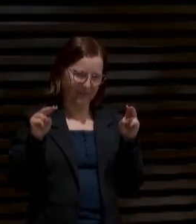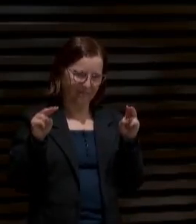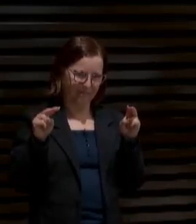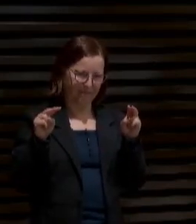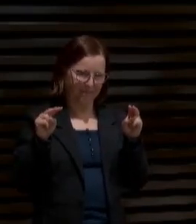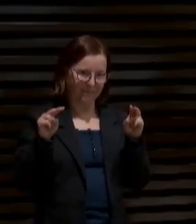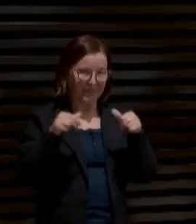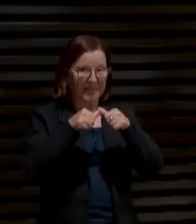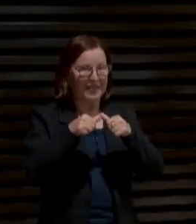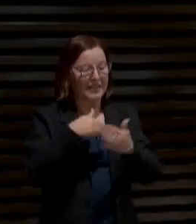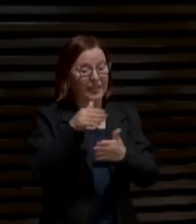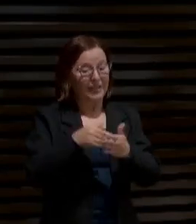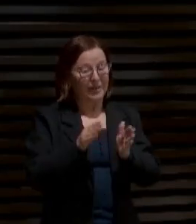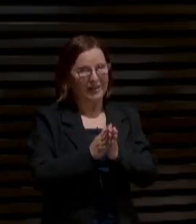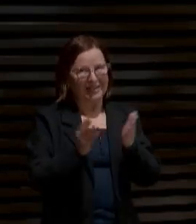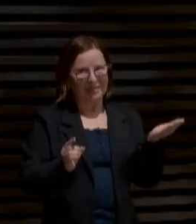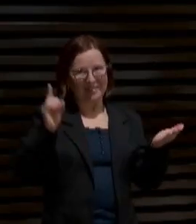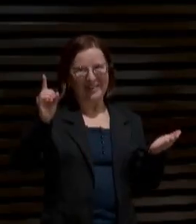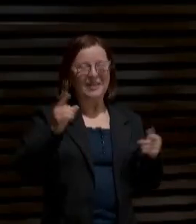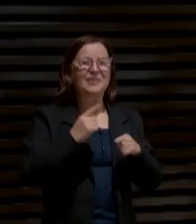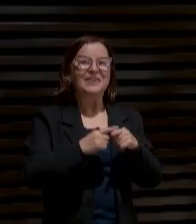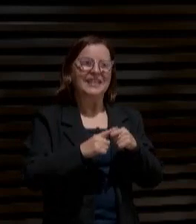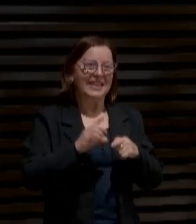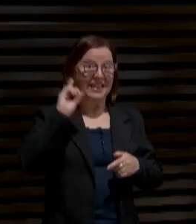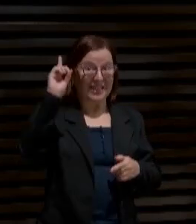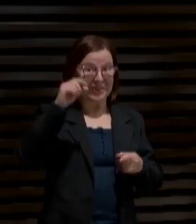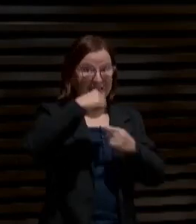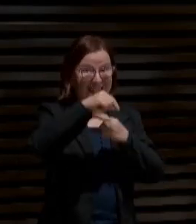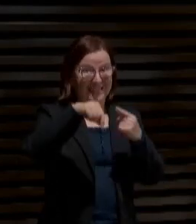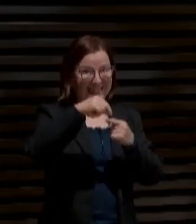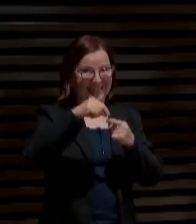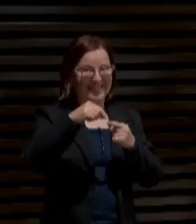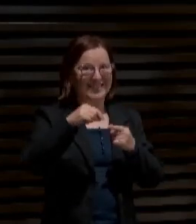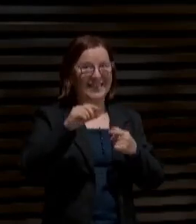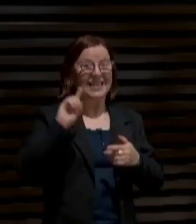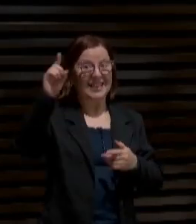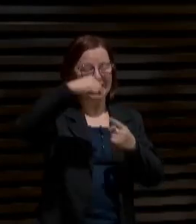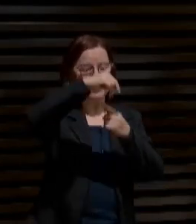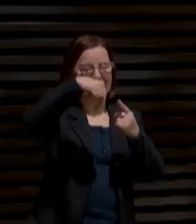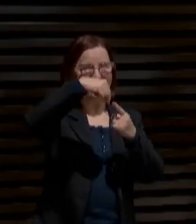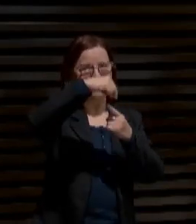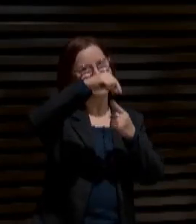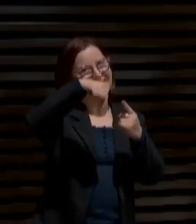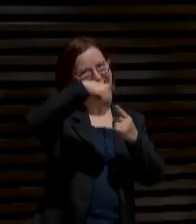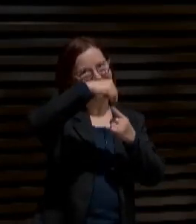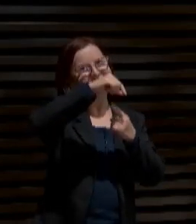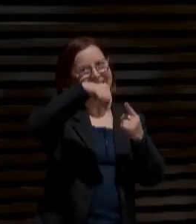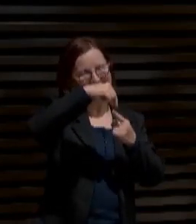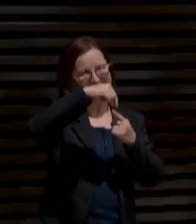toda a Bíblia pois o Deus que santifica é santo santo santo